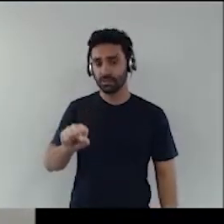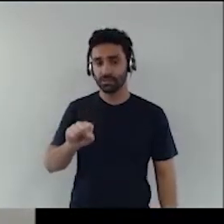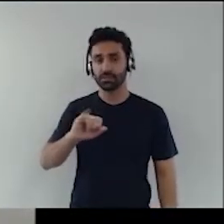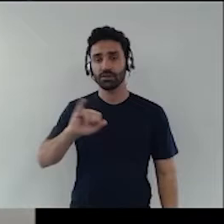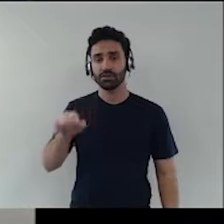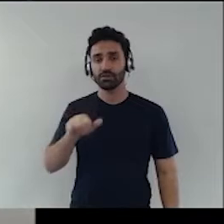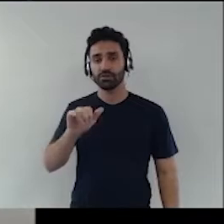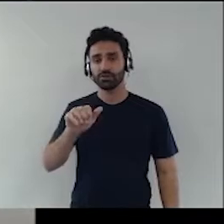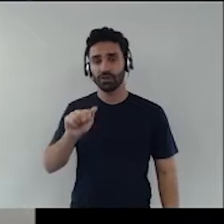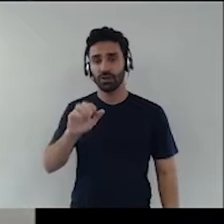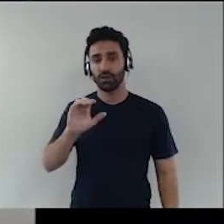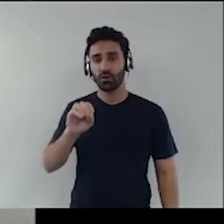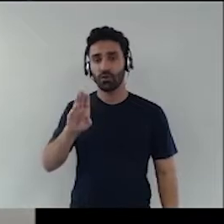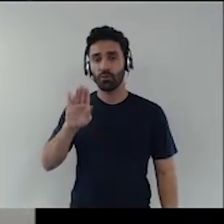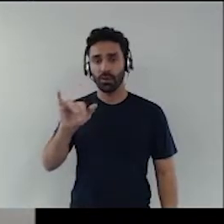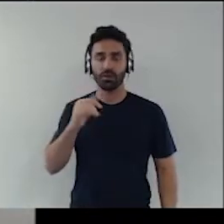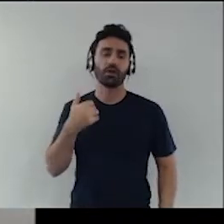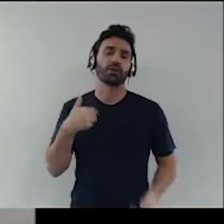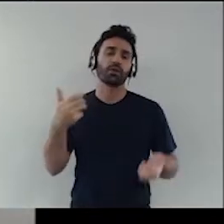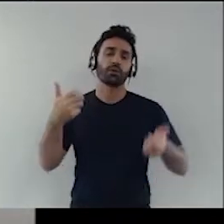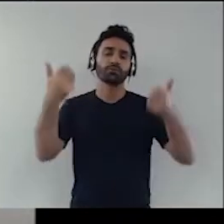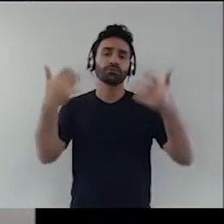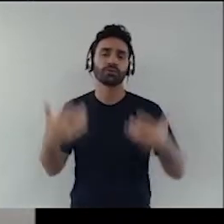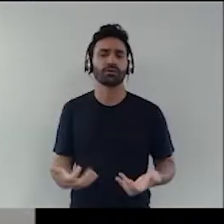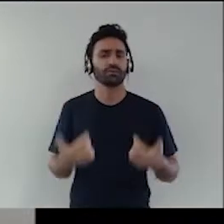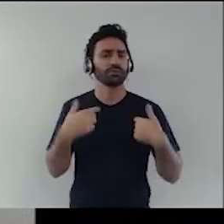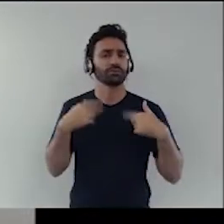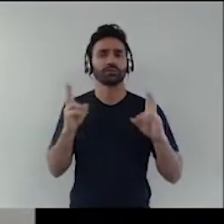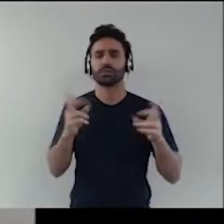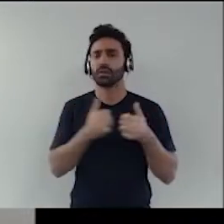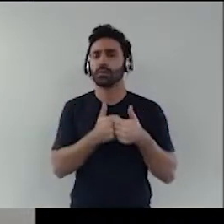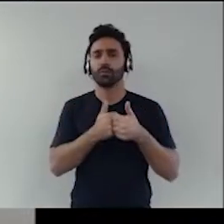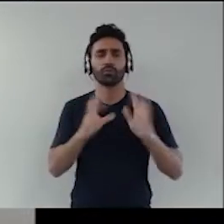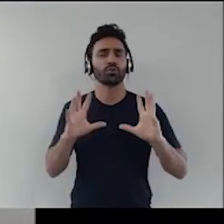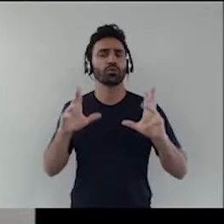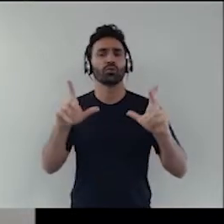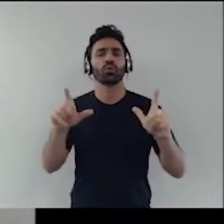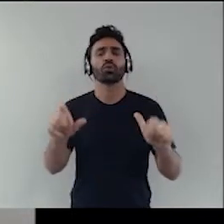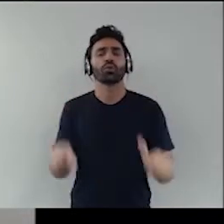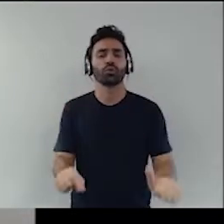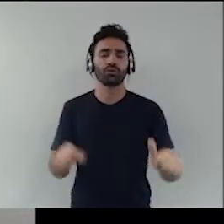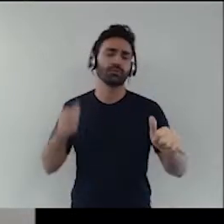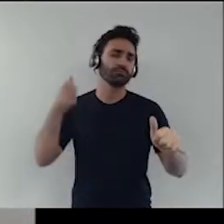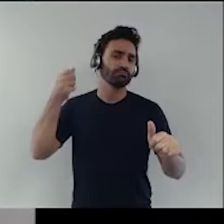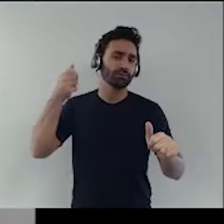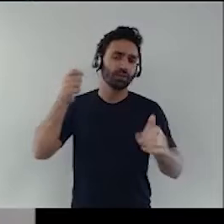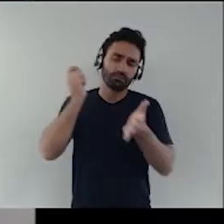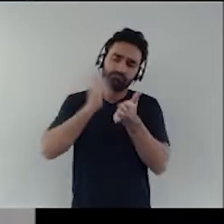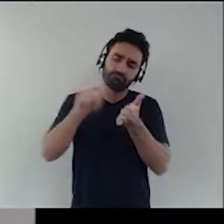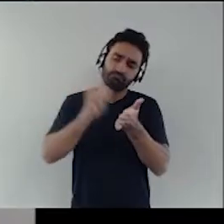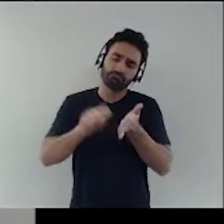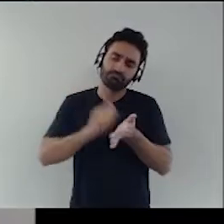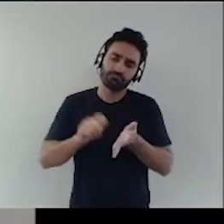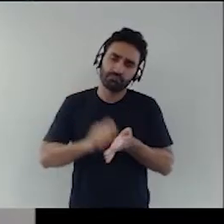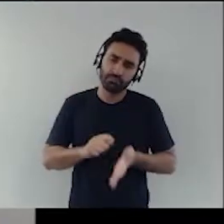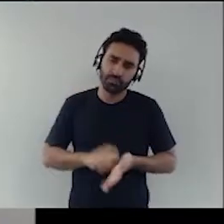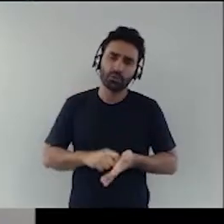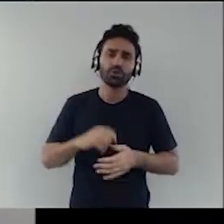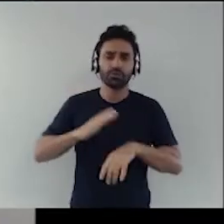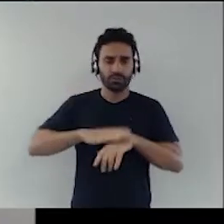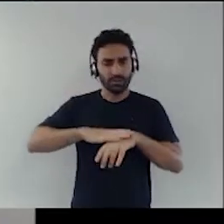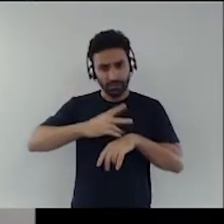público dizer ao senhor que tenho sempre acompanhado toda a doutrina que o senhor escreve ao longo desses anos